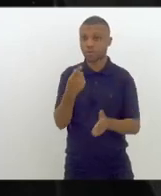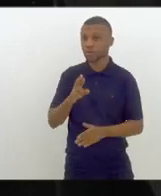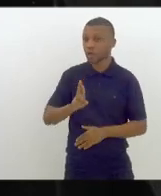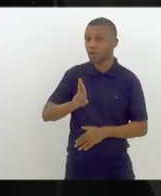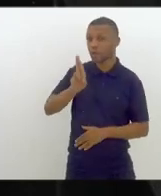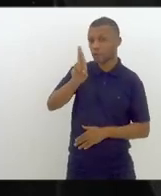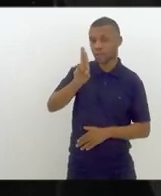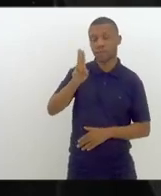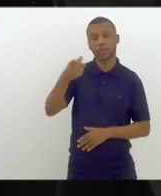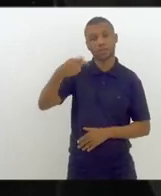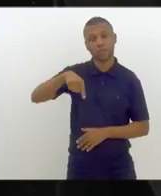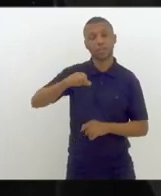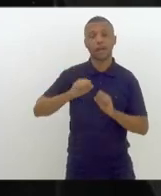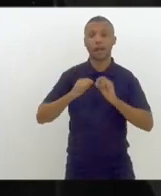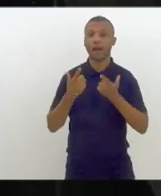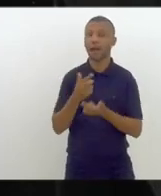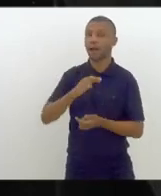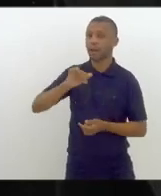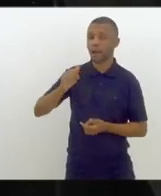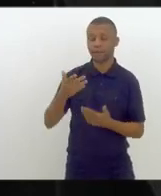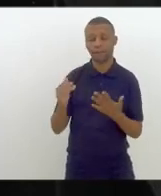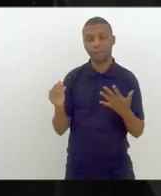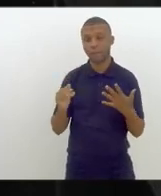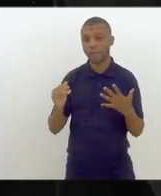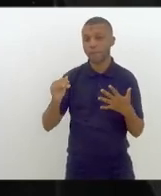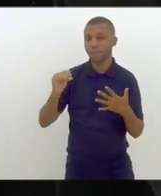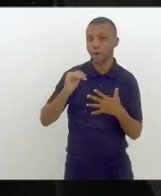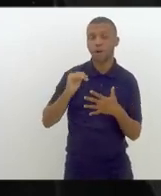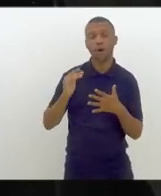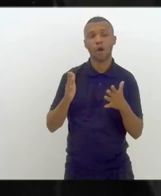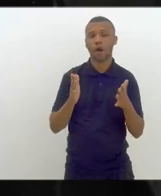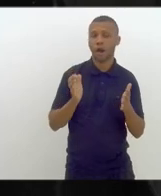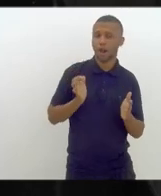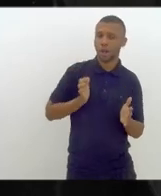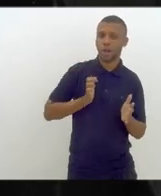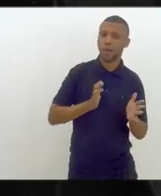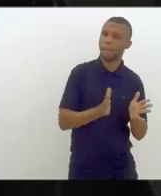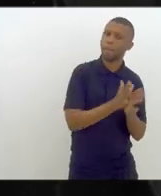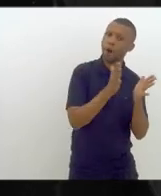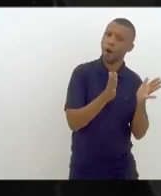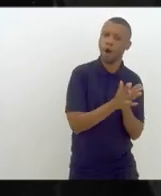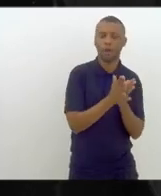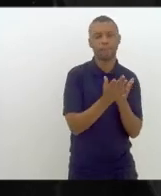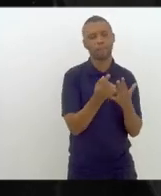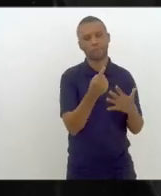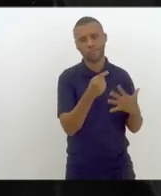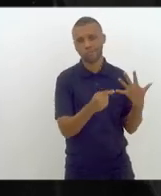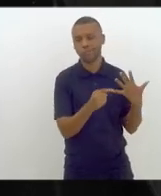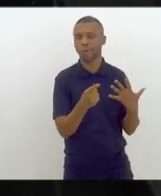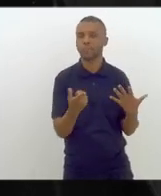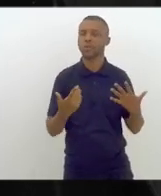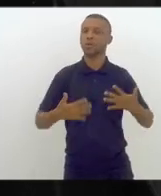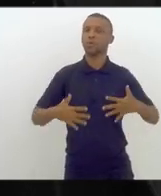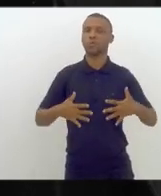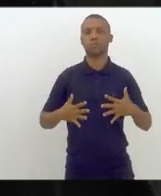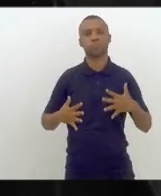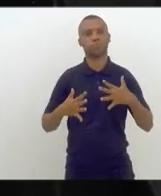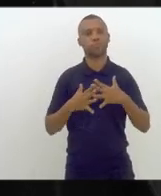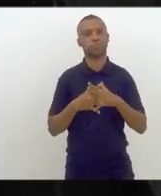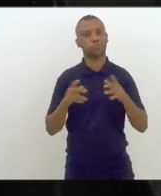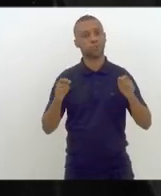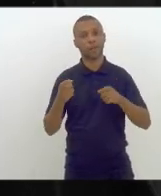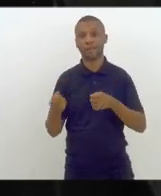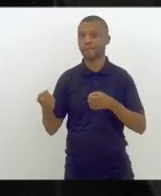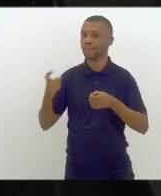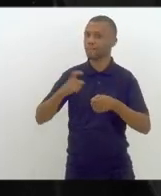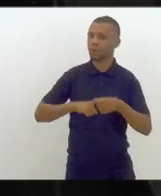Assembleia Legislativa, a todos os níveis de classes sociais. E, assim, é muito gratificante poder retornar para cá